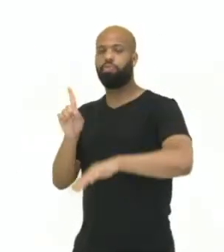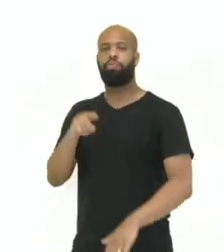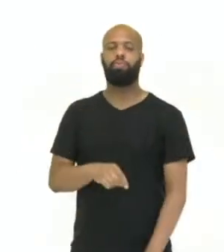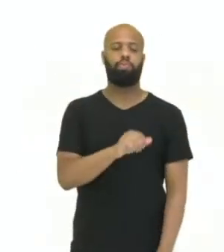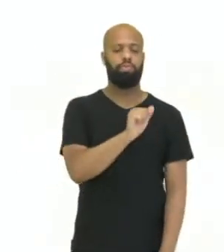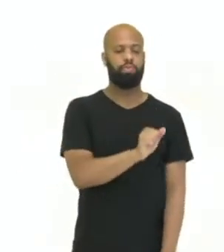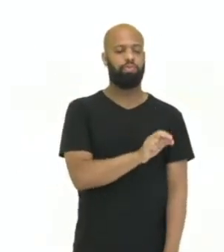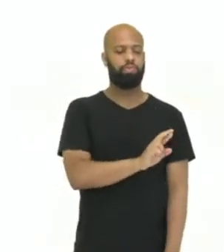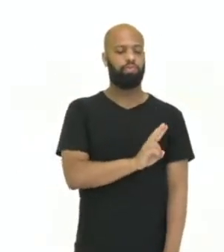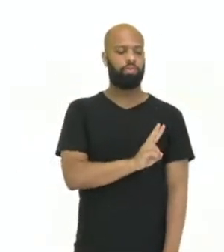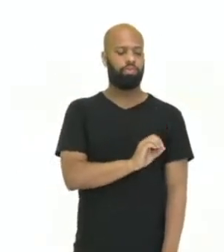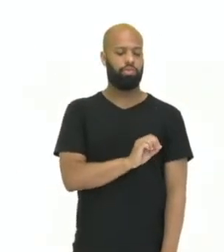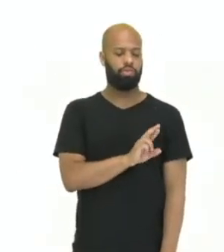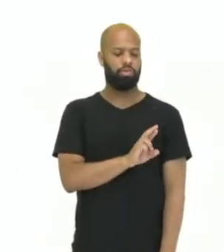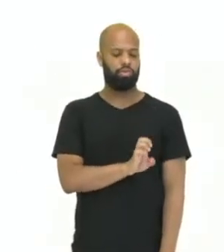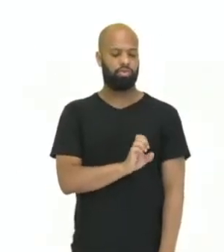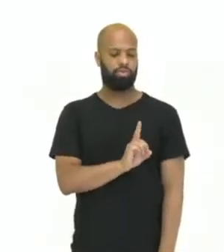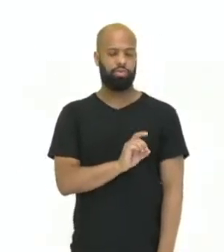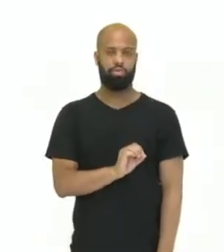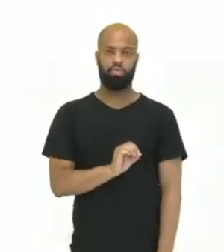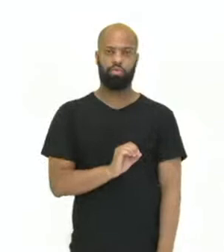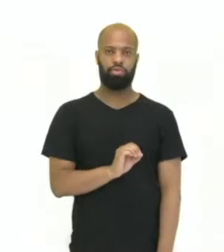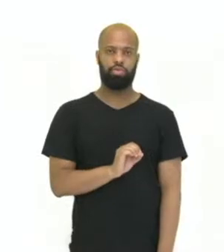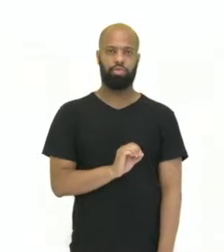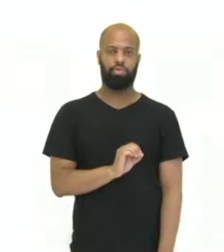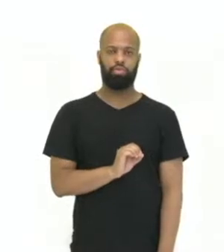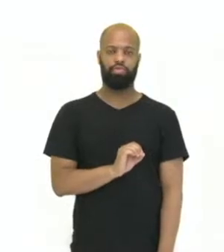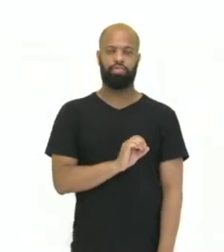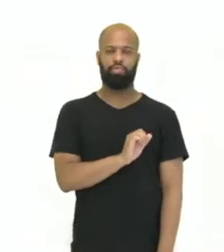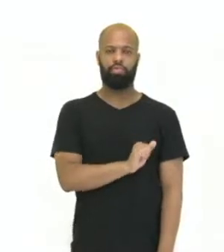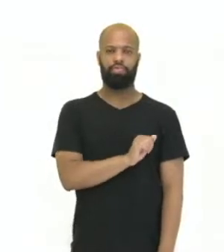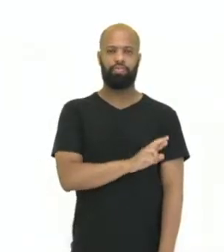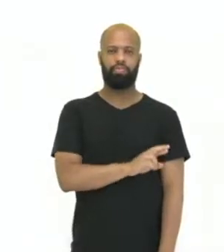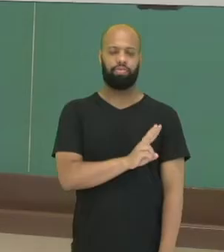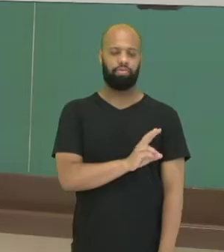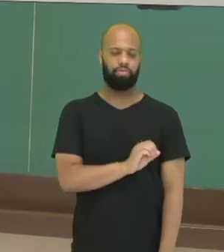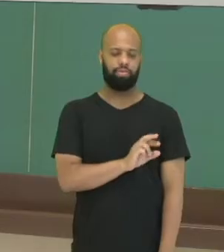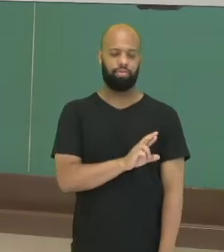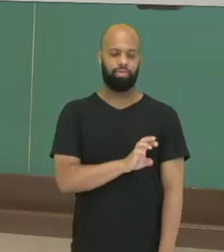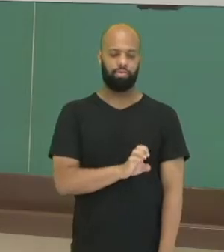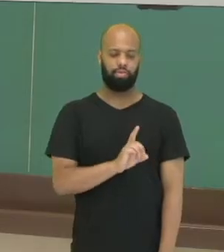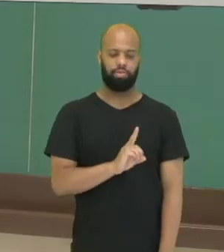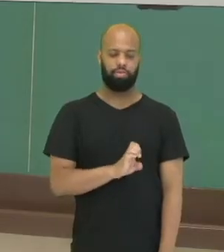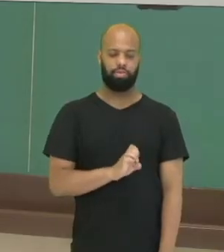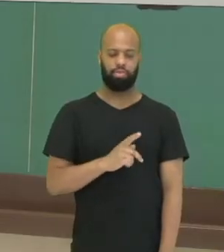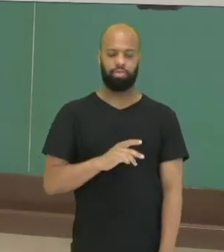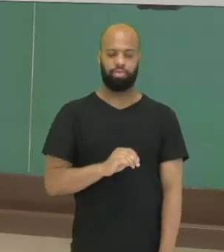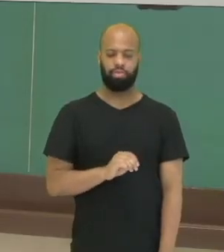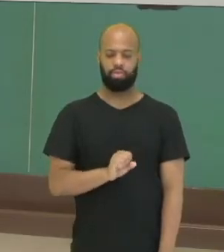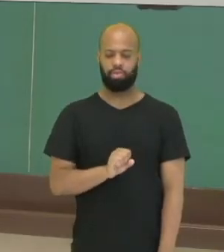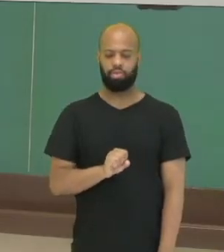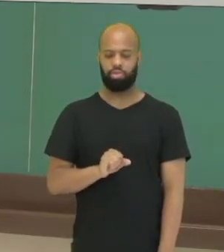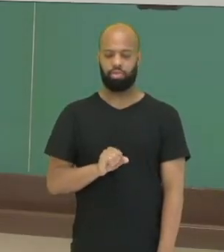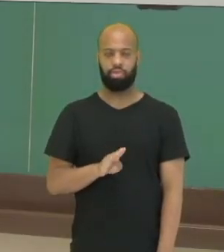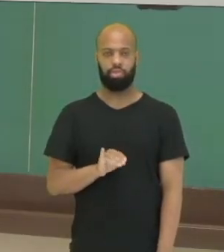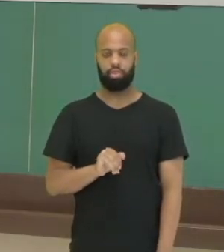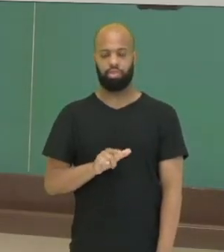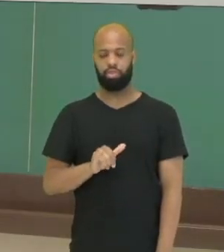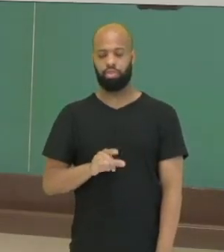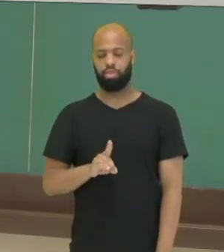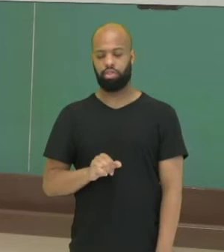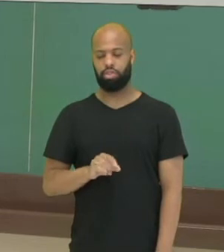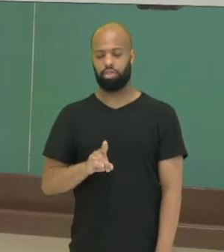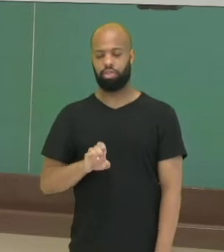possibilidades, tá? Parece uma árvore, não parece? Olha, eu tenho um tronco, um galho, e esse galho ramifica para mais 2